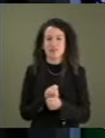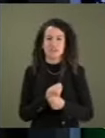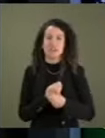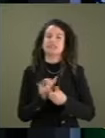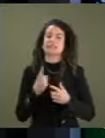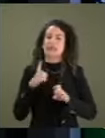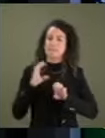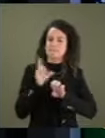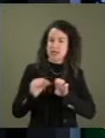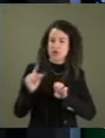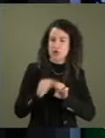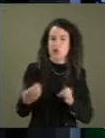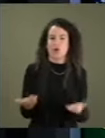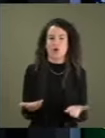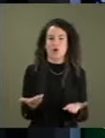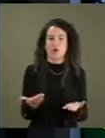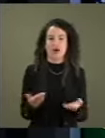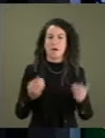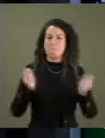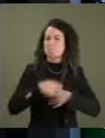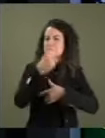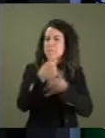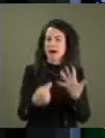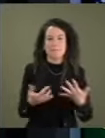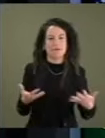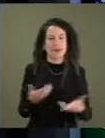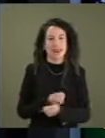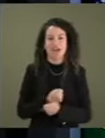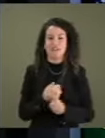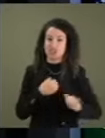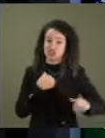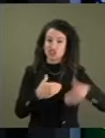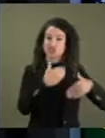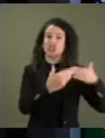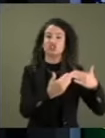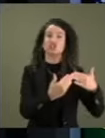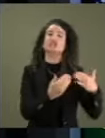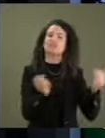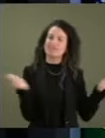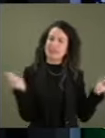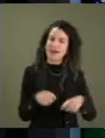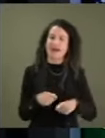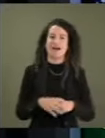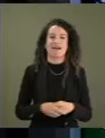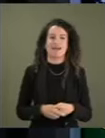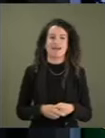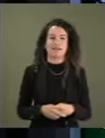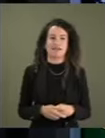empreendedores, possibilidades fantásticas de crescimento, de desenvolvimento.